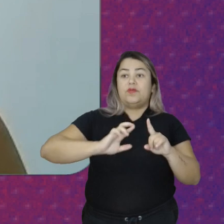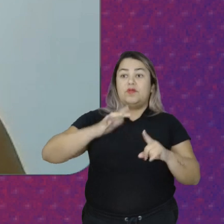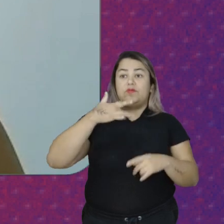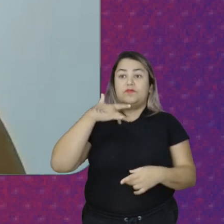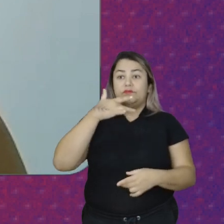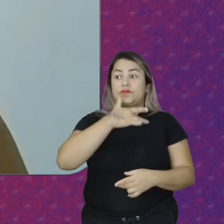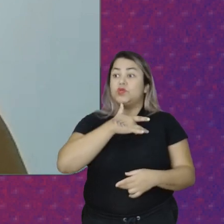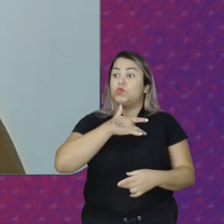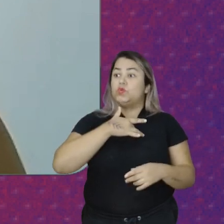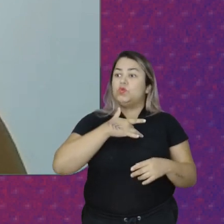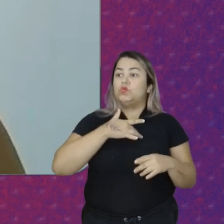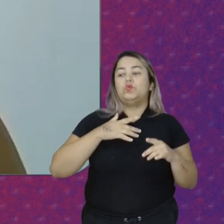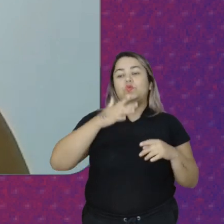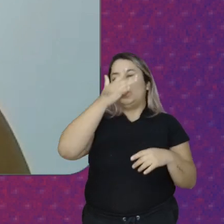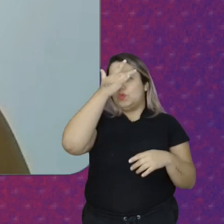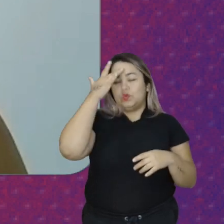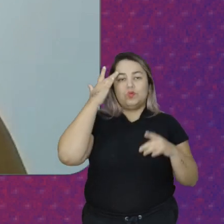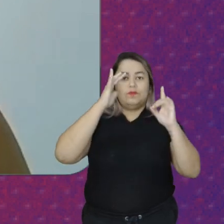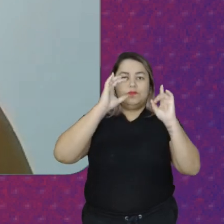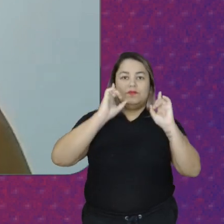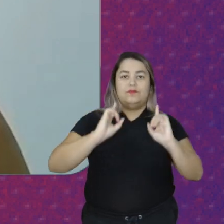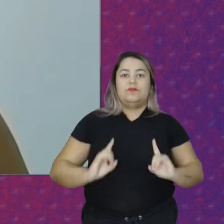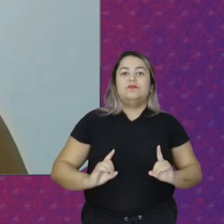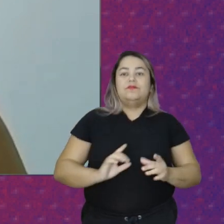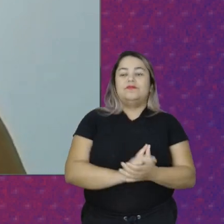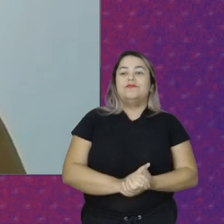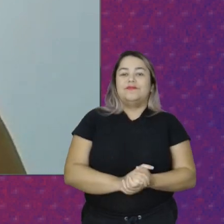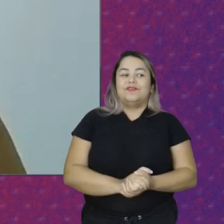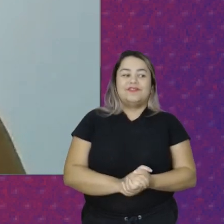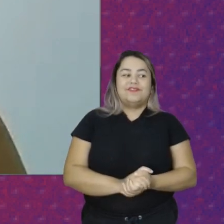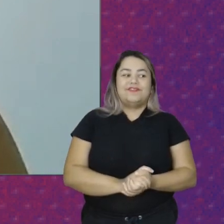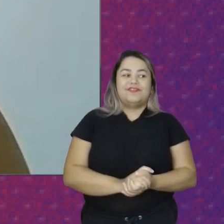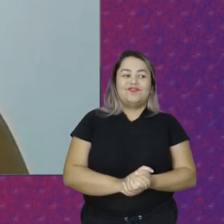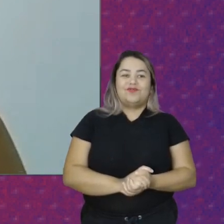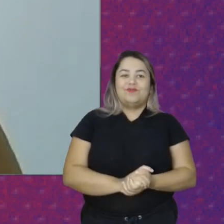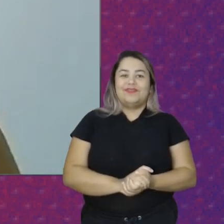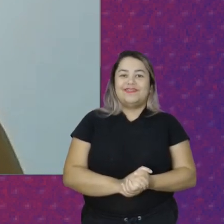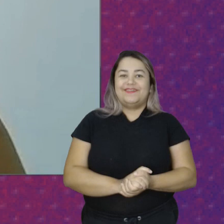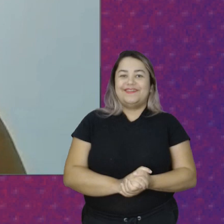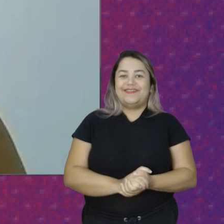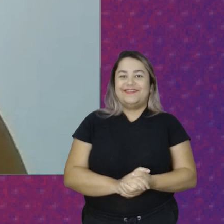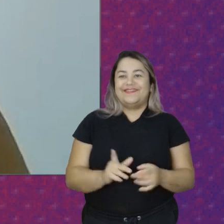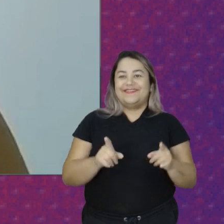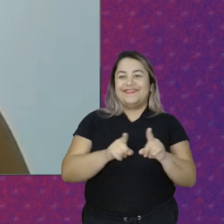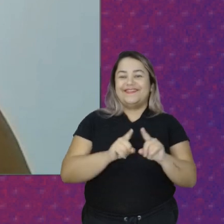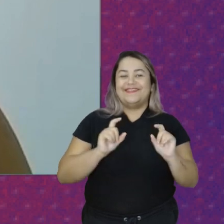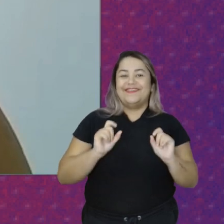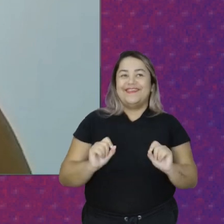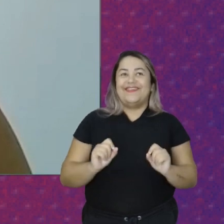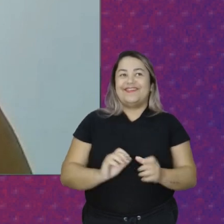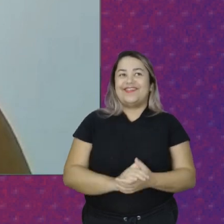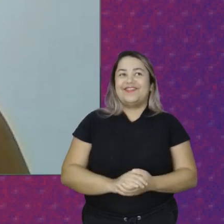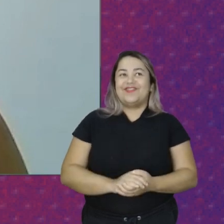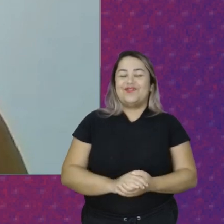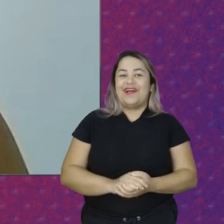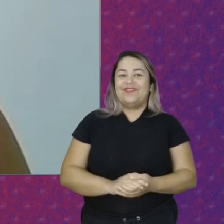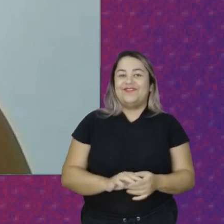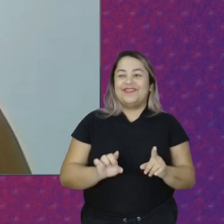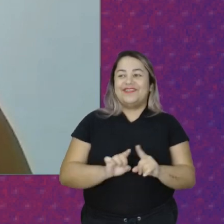à Saúde das Pessoas com Deficiência. E essa política vem com uma inovação importantíssima, que é